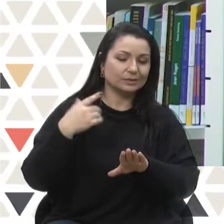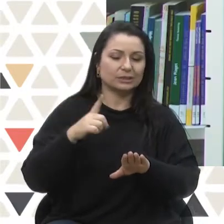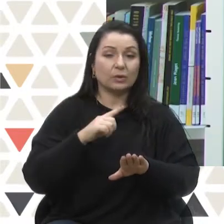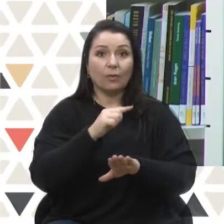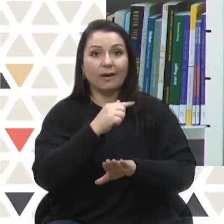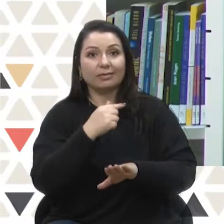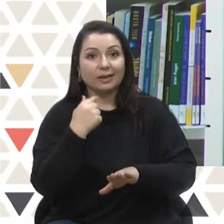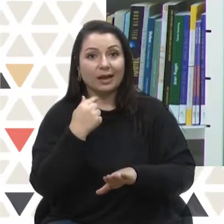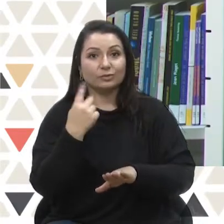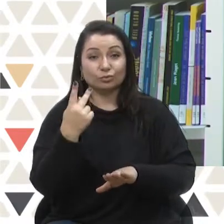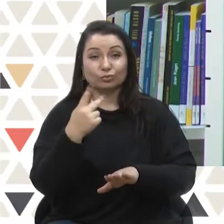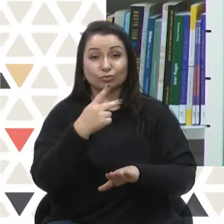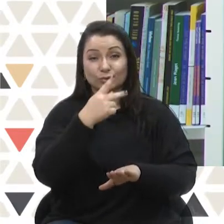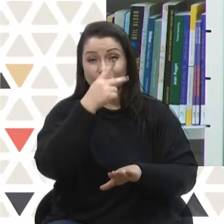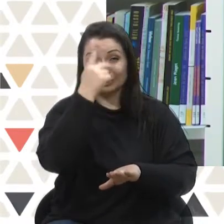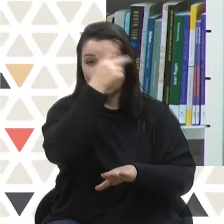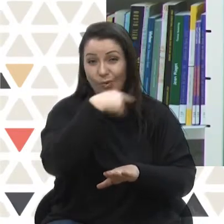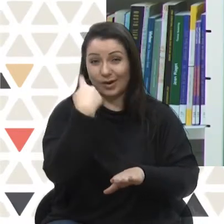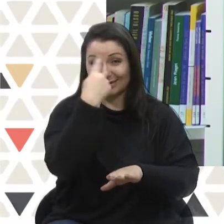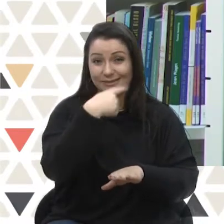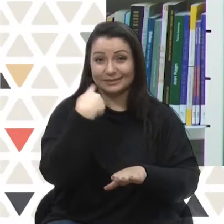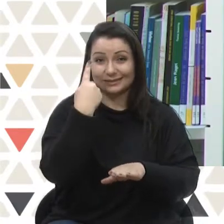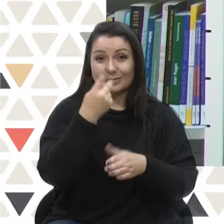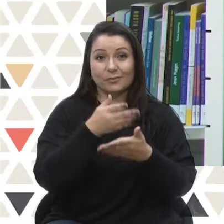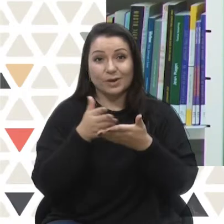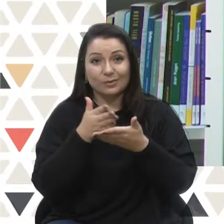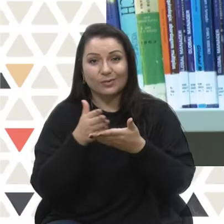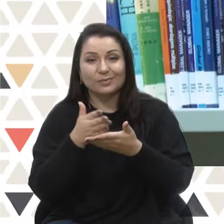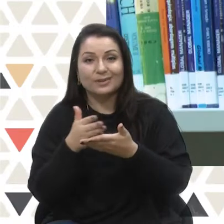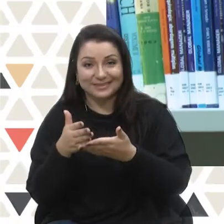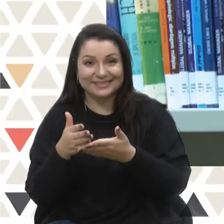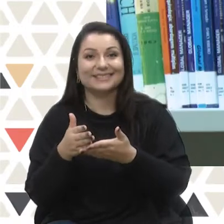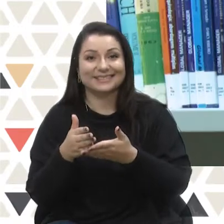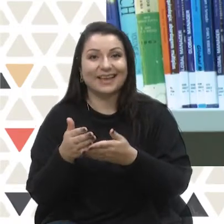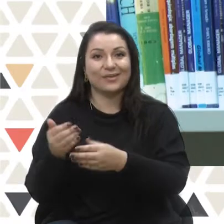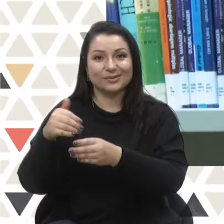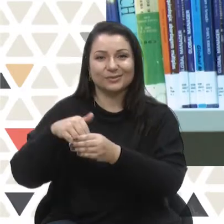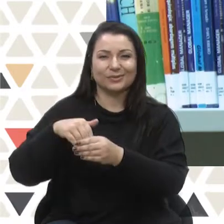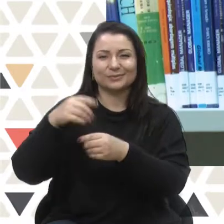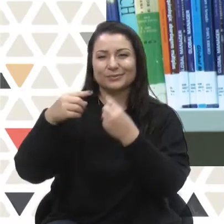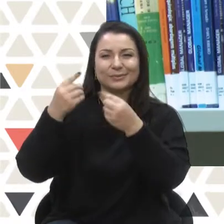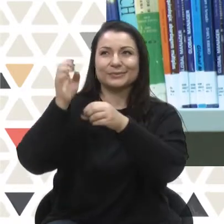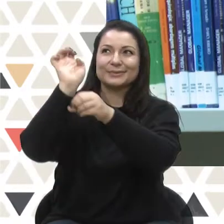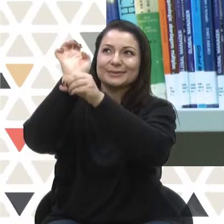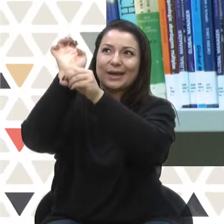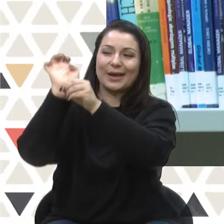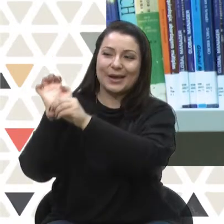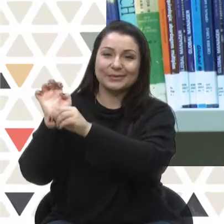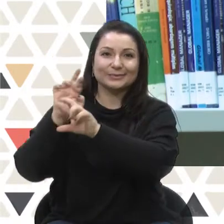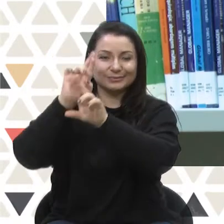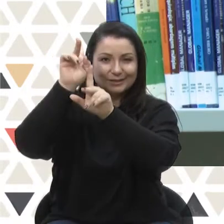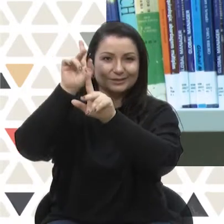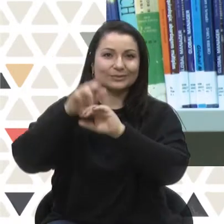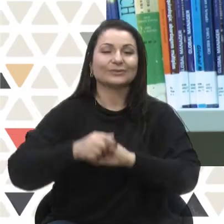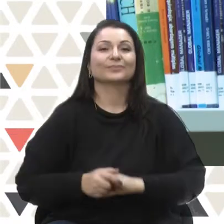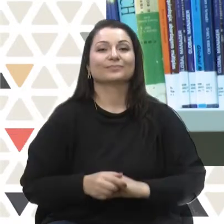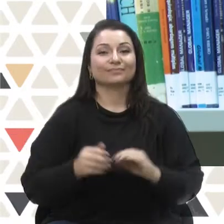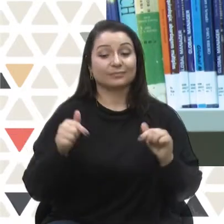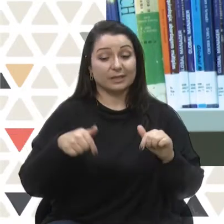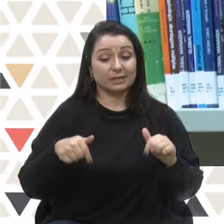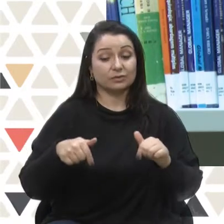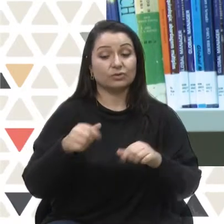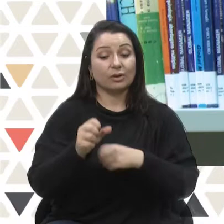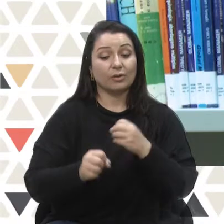Diferentemente das eleições anteriores onde havia um atraso de duas horas na finalização da votação em virtude de estados que